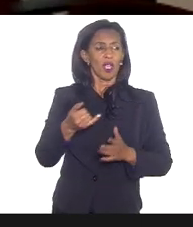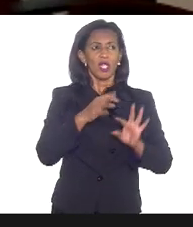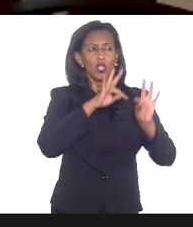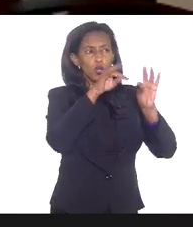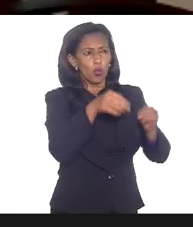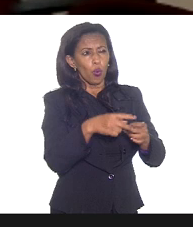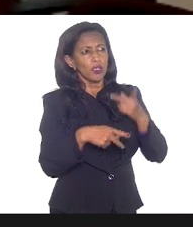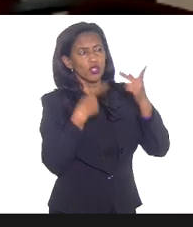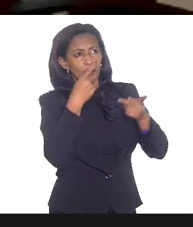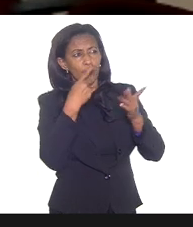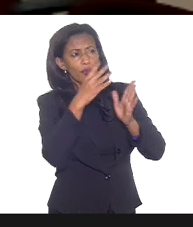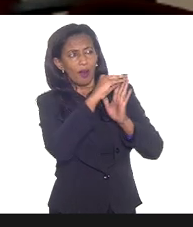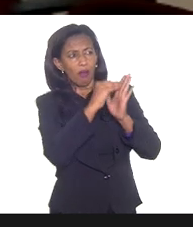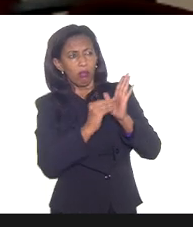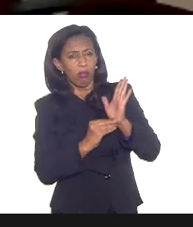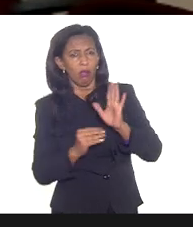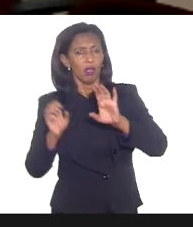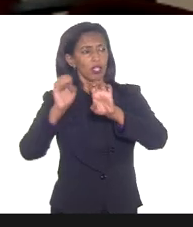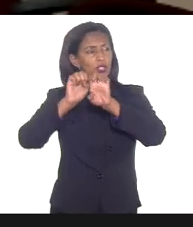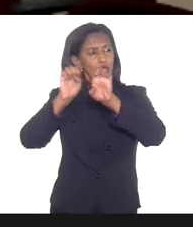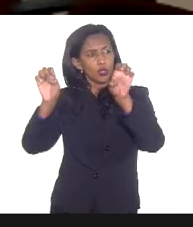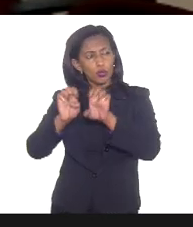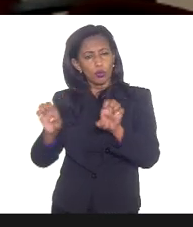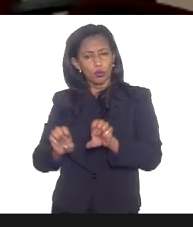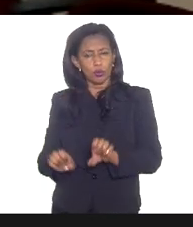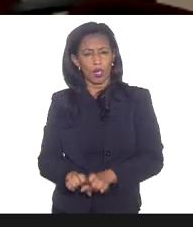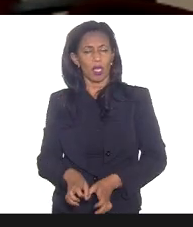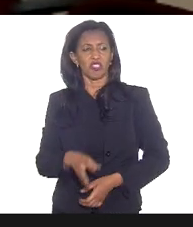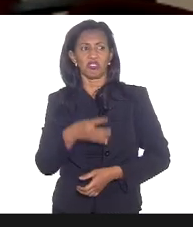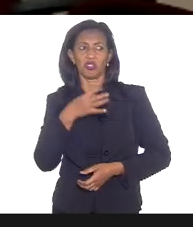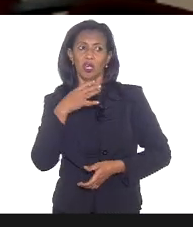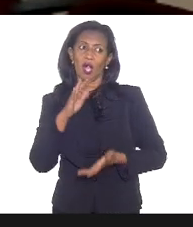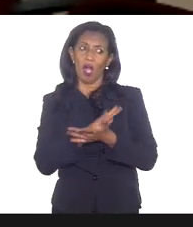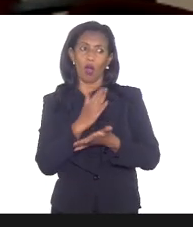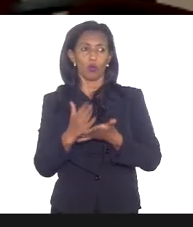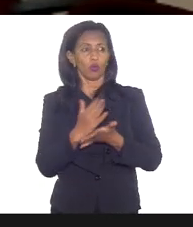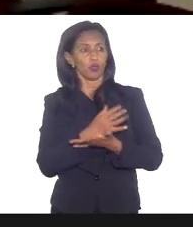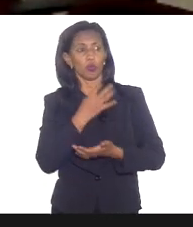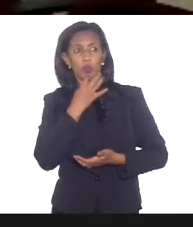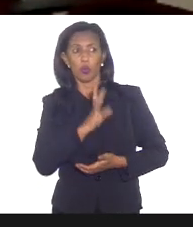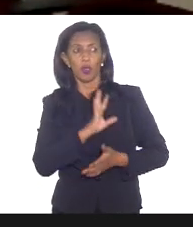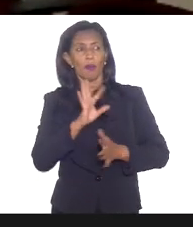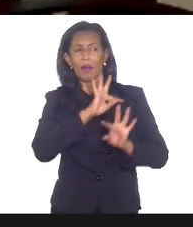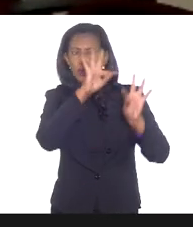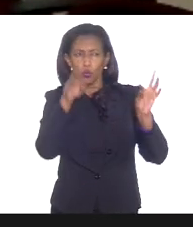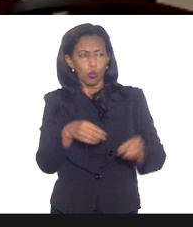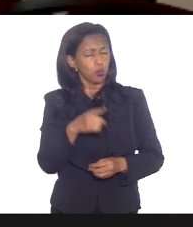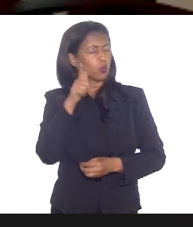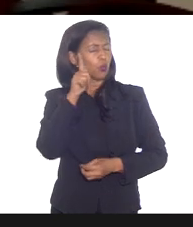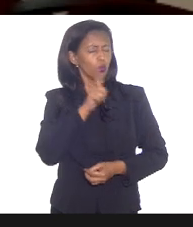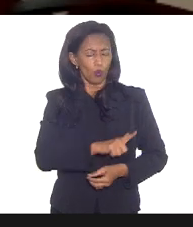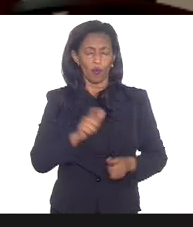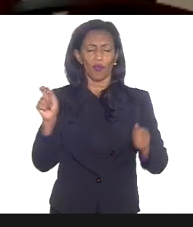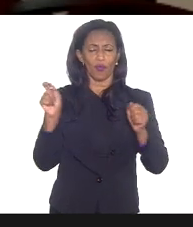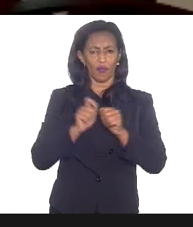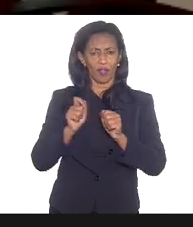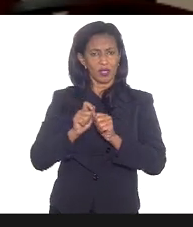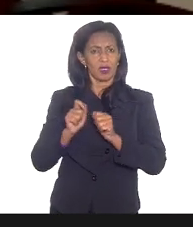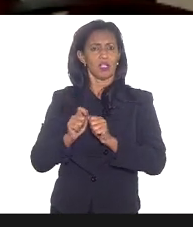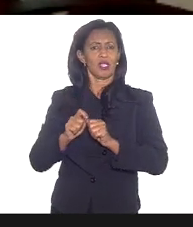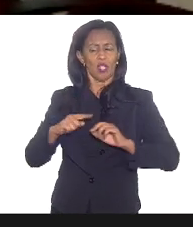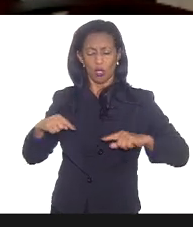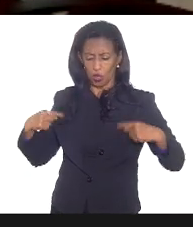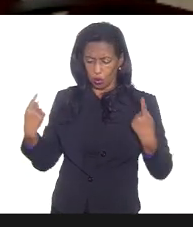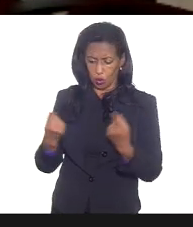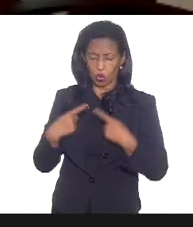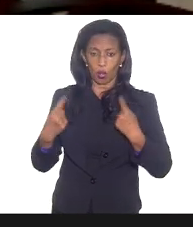aí, estruturais, que nós desconhecemos ainda, mas tudo que pudermos fazer, com certeza